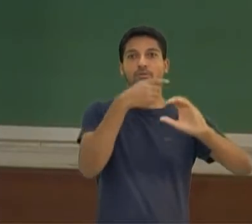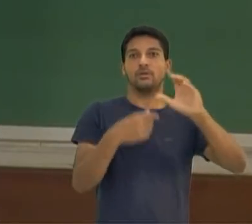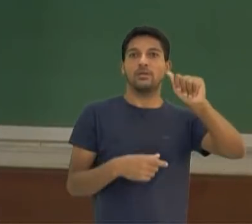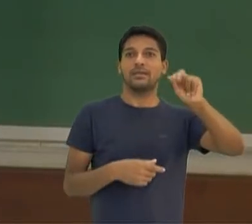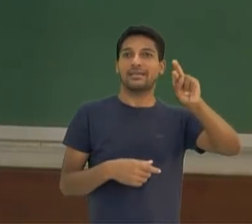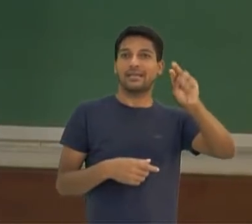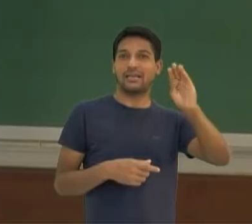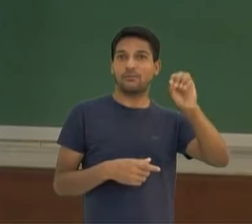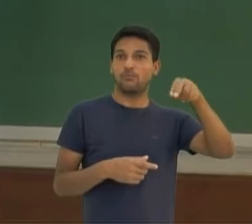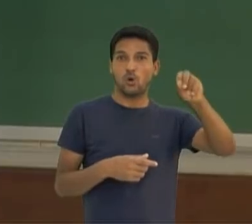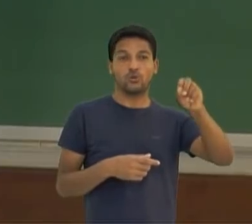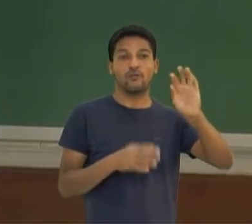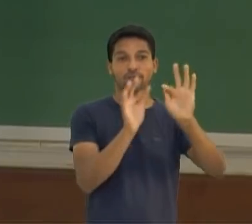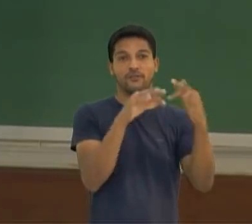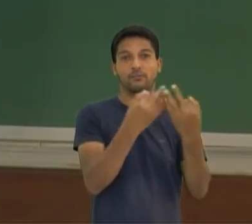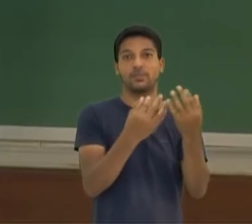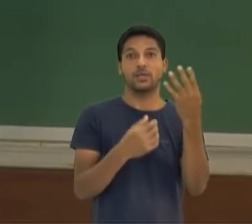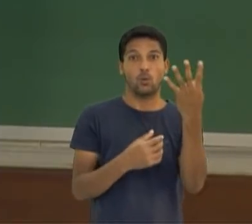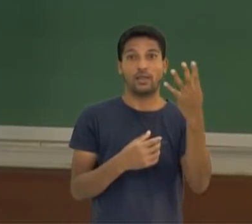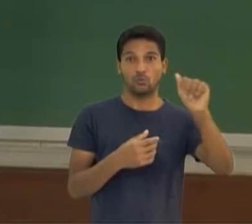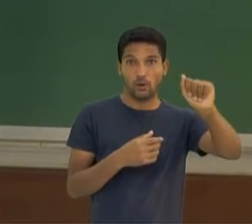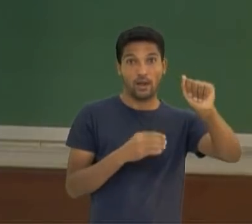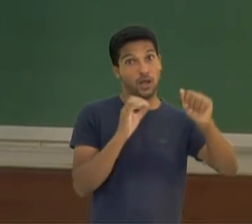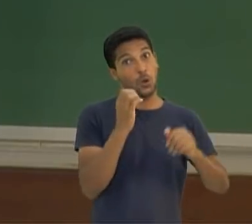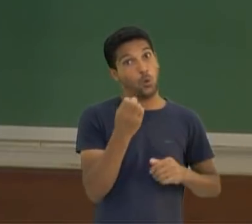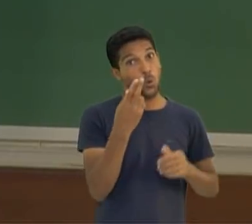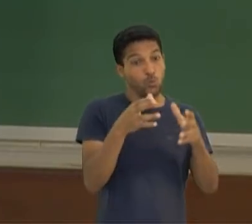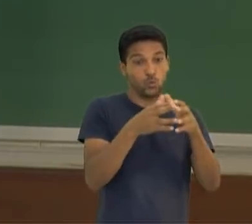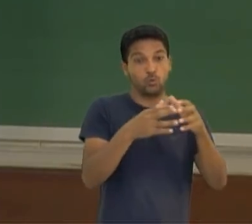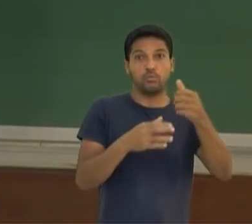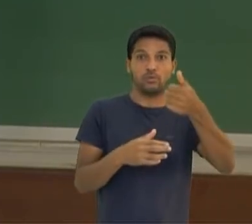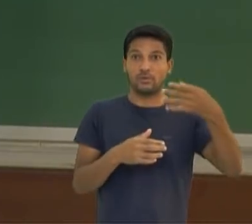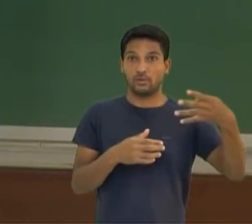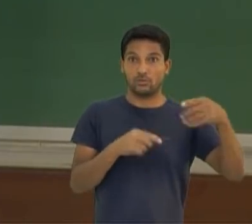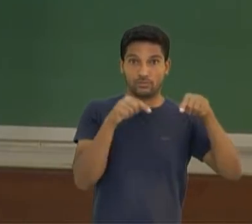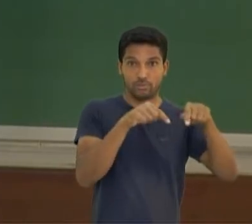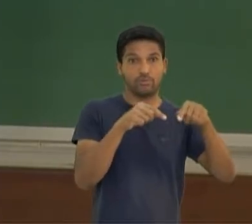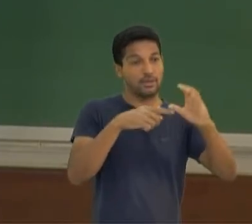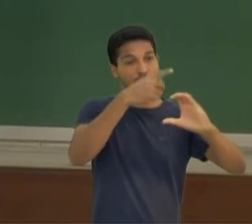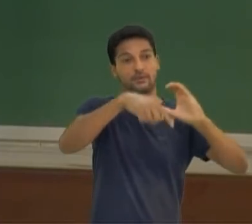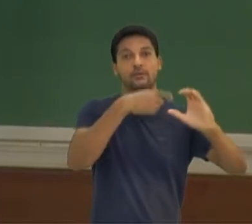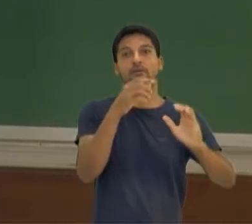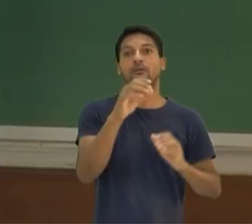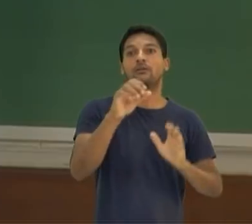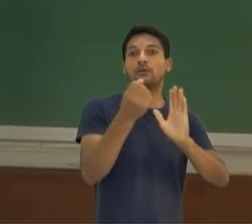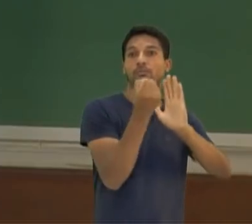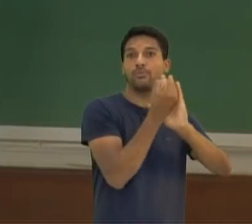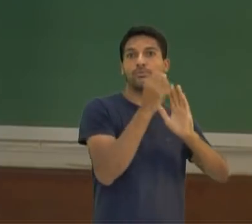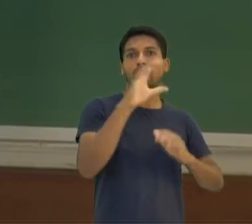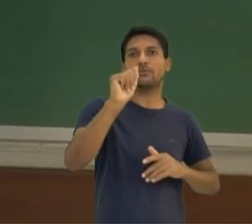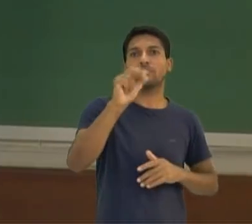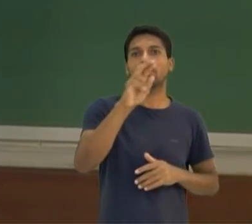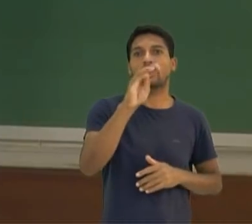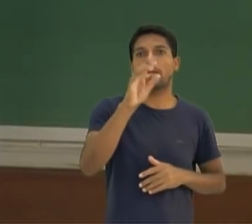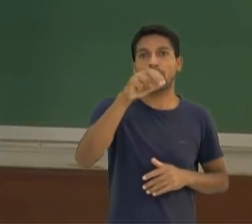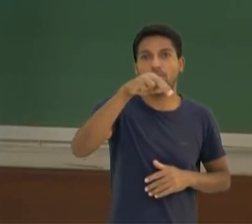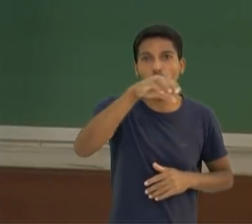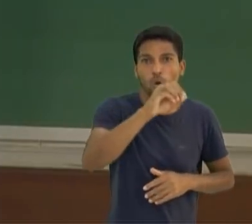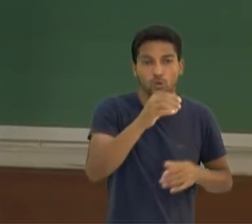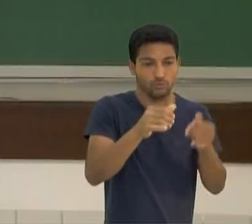4A ou o grupo 14, e falar também dele. Sim, senhoras e senhores, o carbono, que